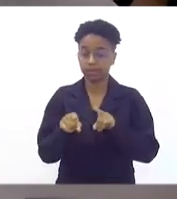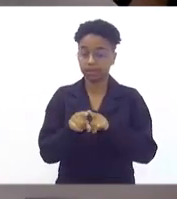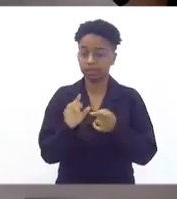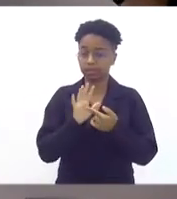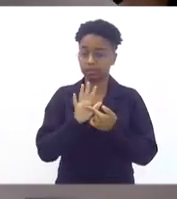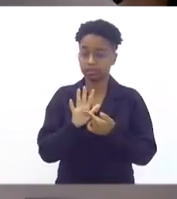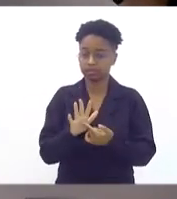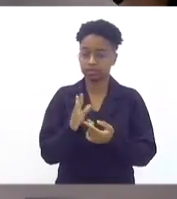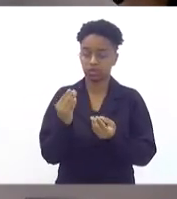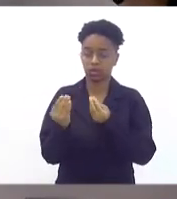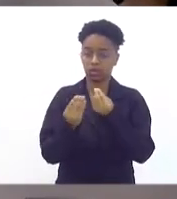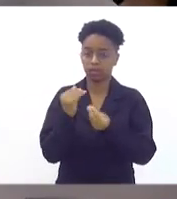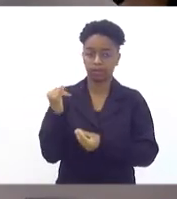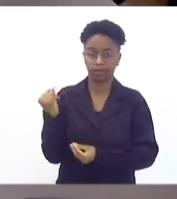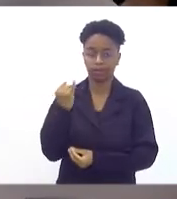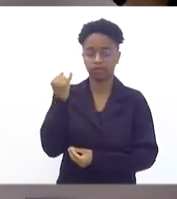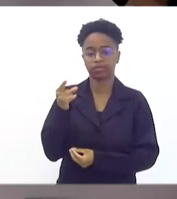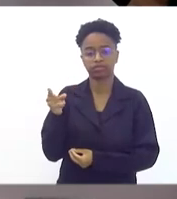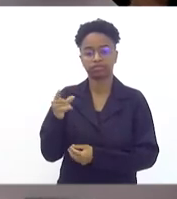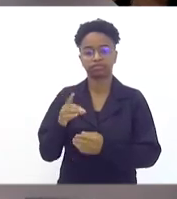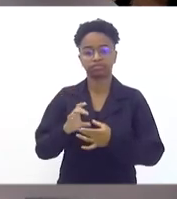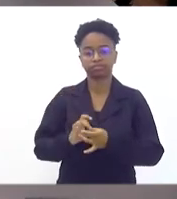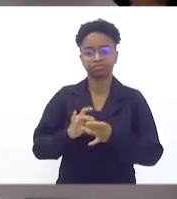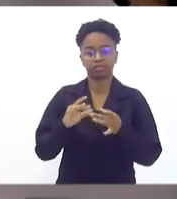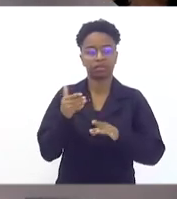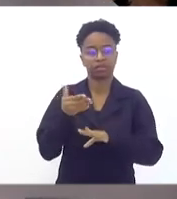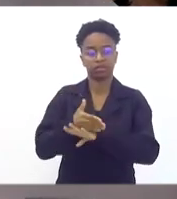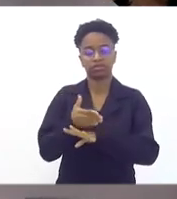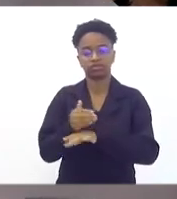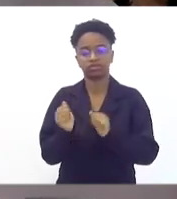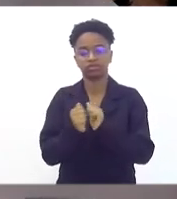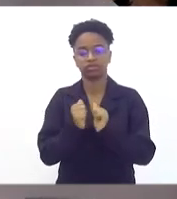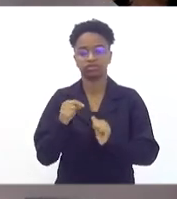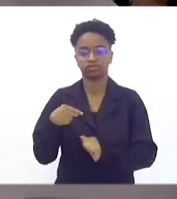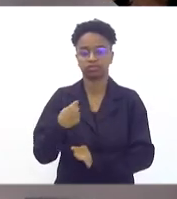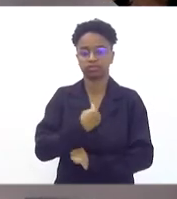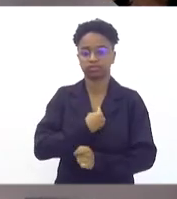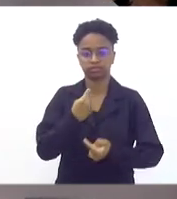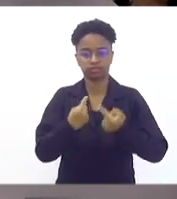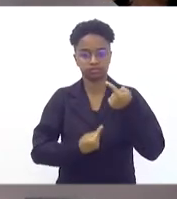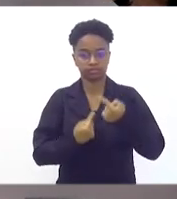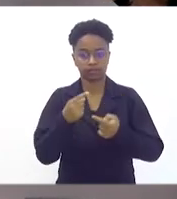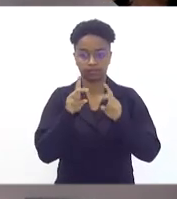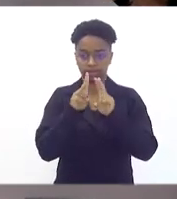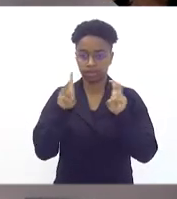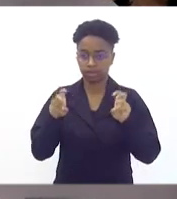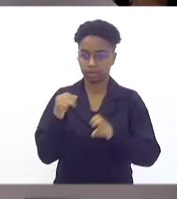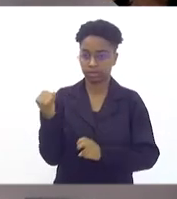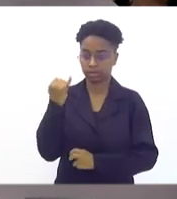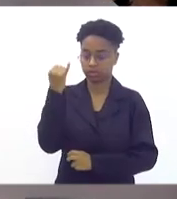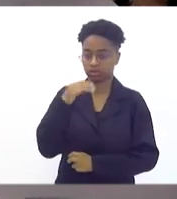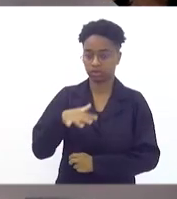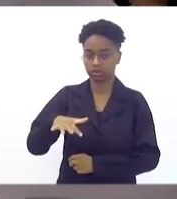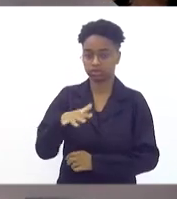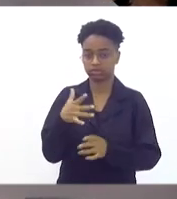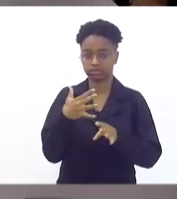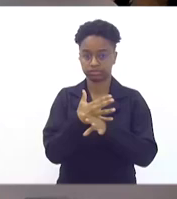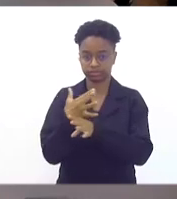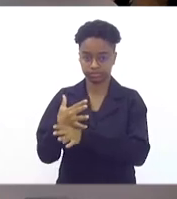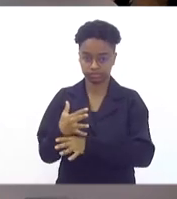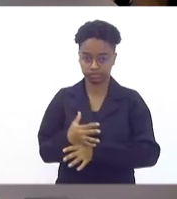a sua disposição em participar conosco dos debates de um tema tão sensível para os nossos municípios